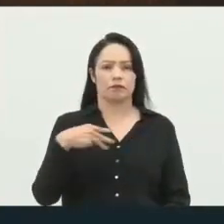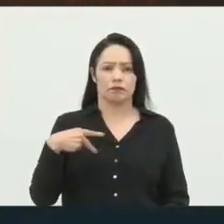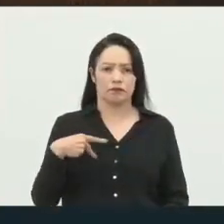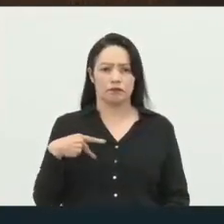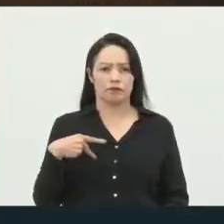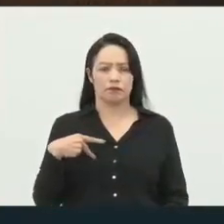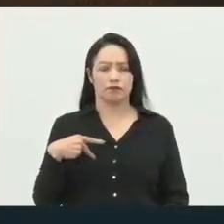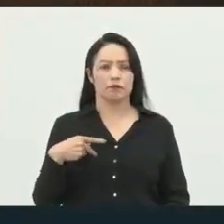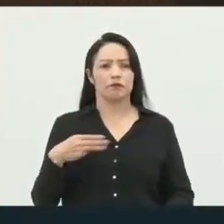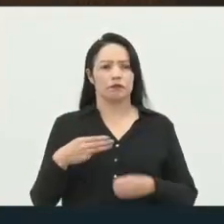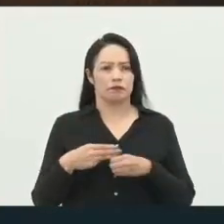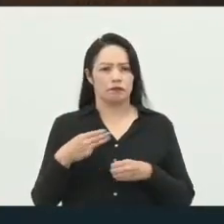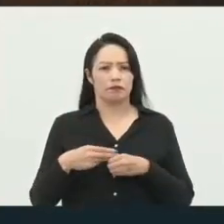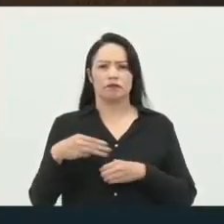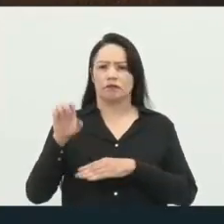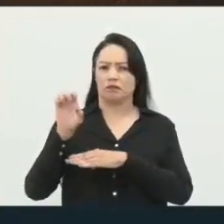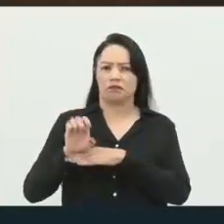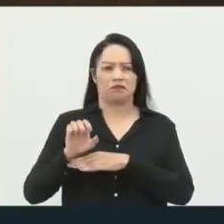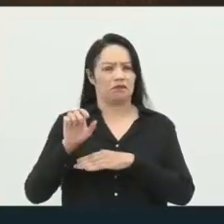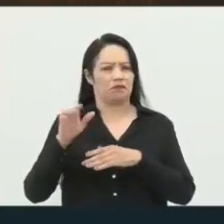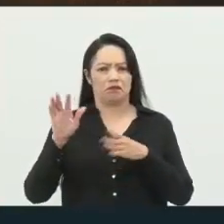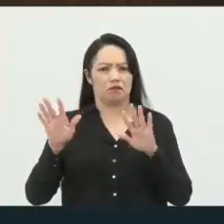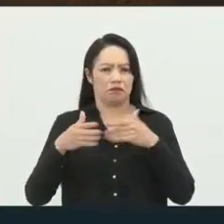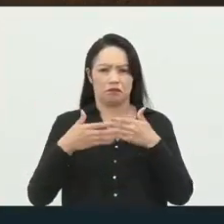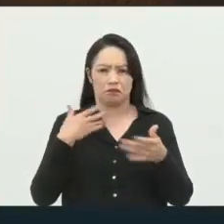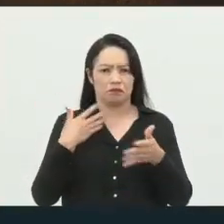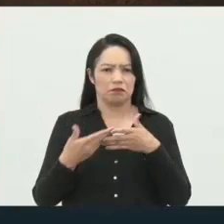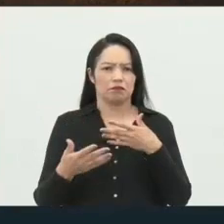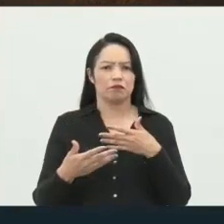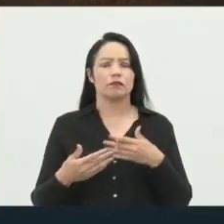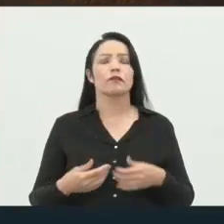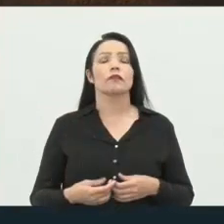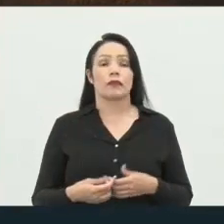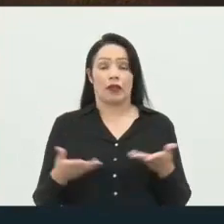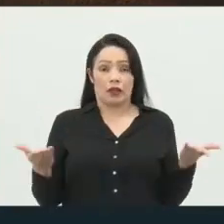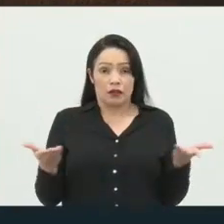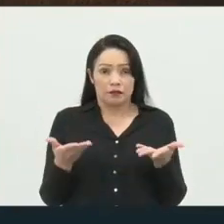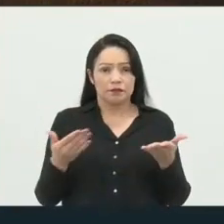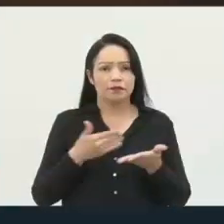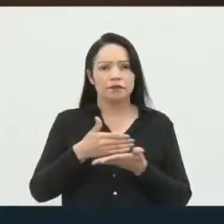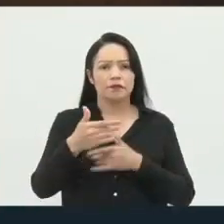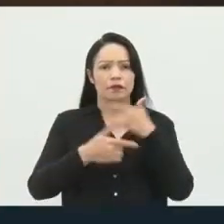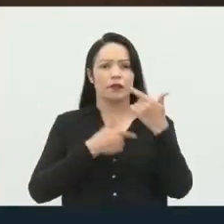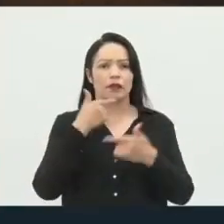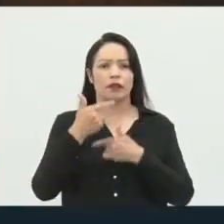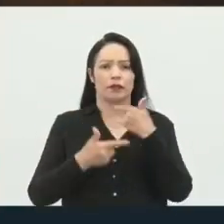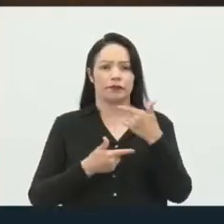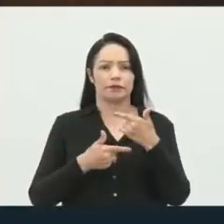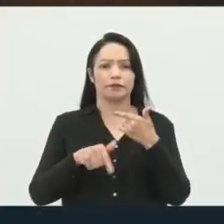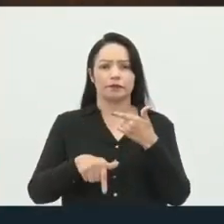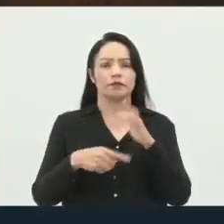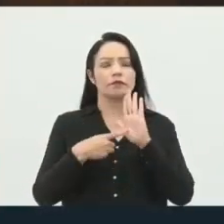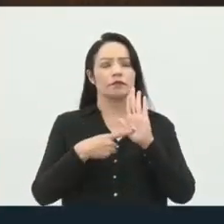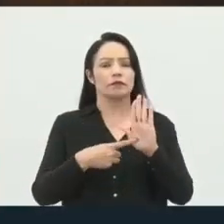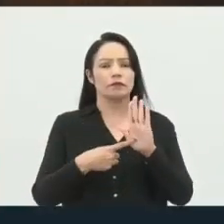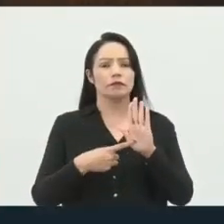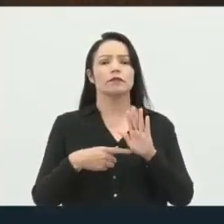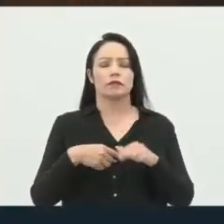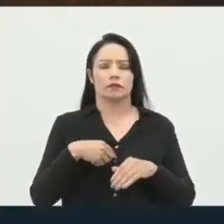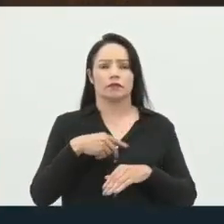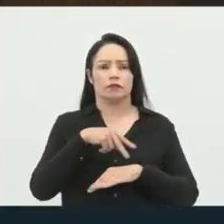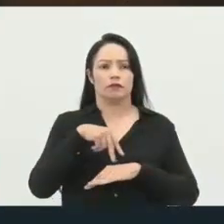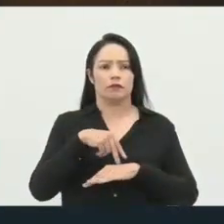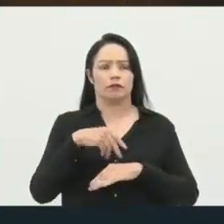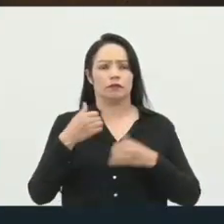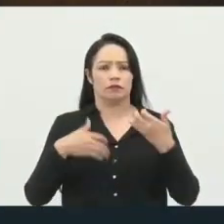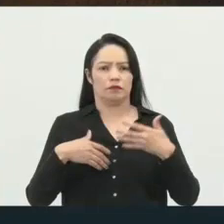Público Municipal Estadual Federal Não importa é então agora a gente vai começar a fazer o nosso papel aqui de não ser oposição na Tribuna não vão